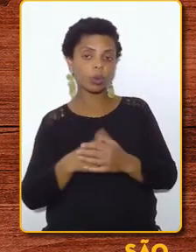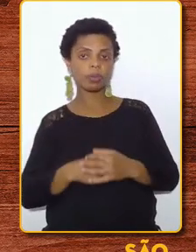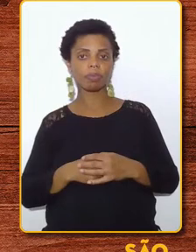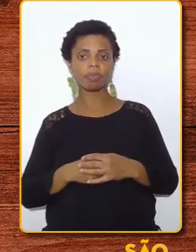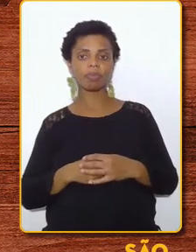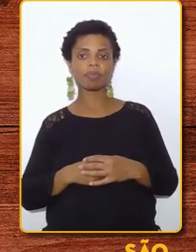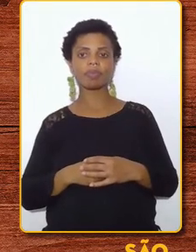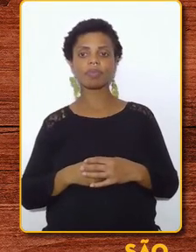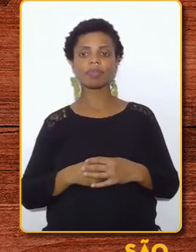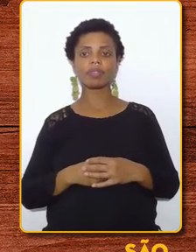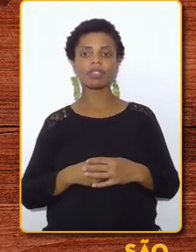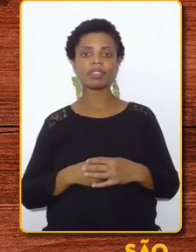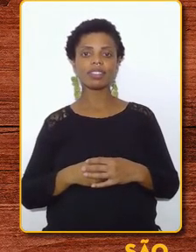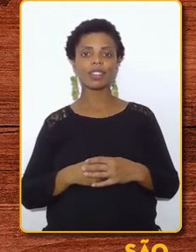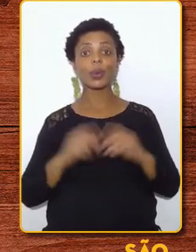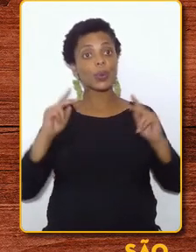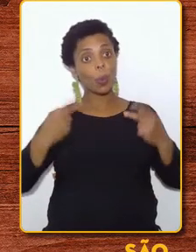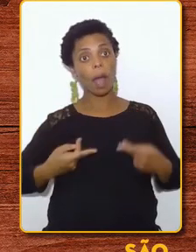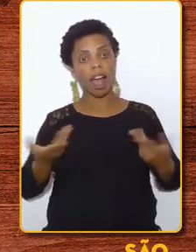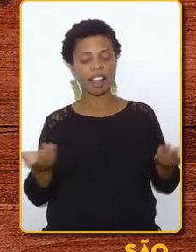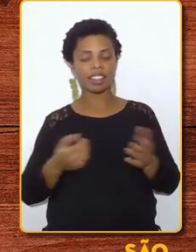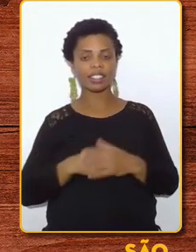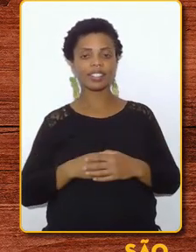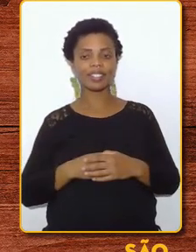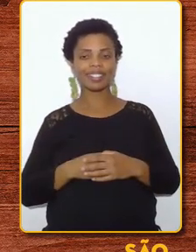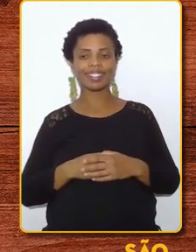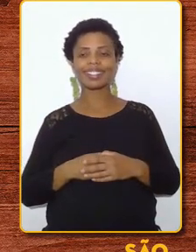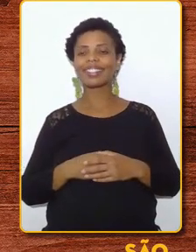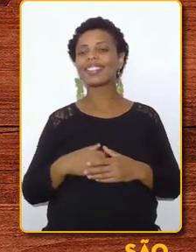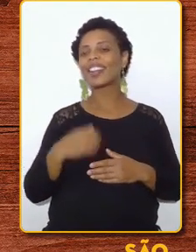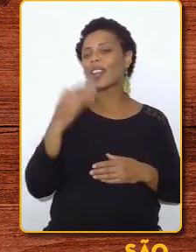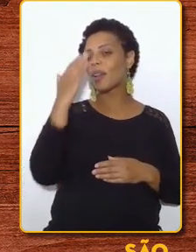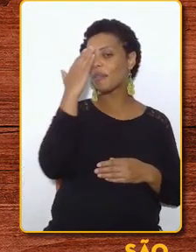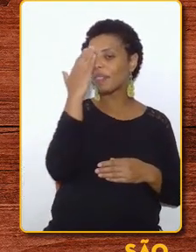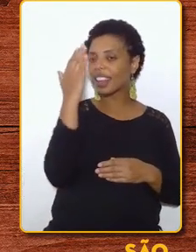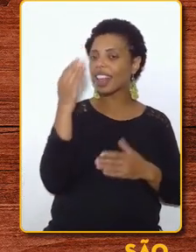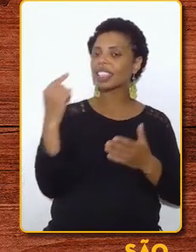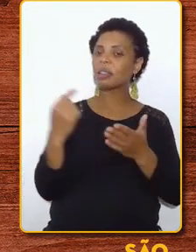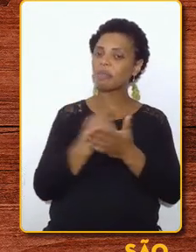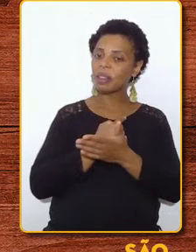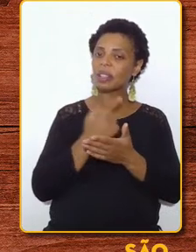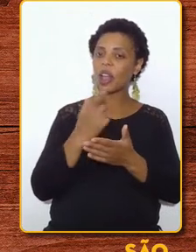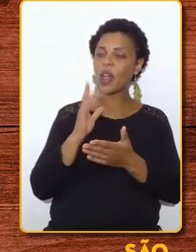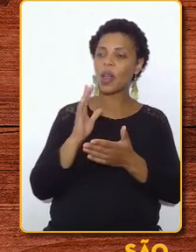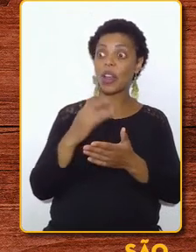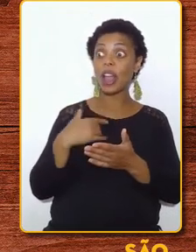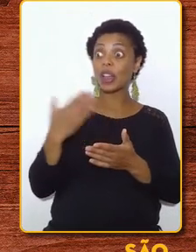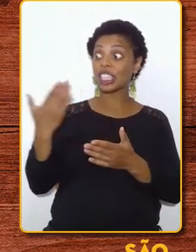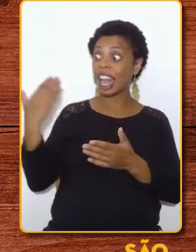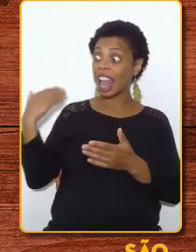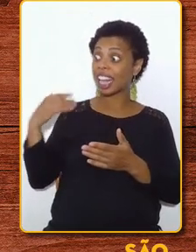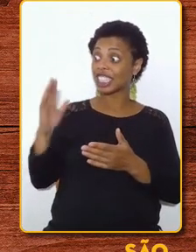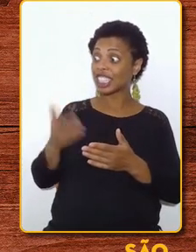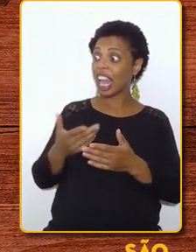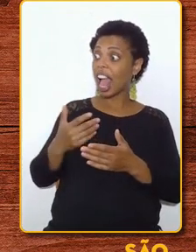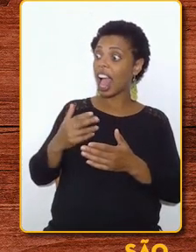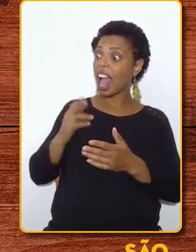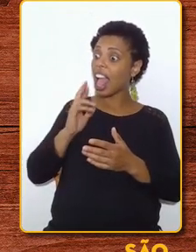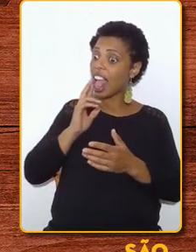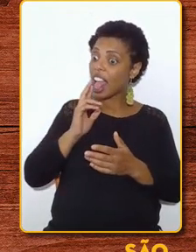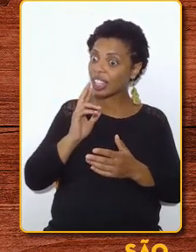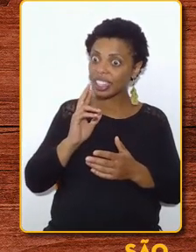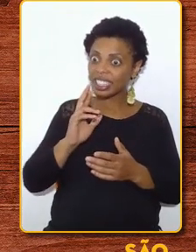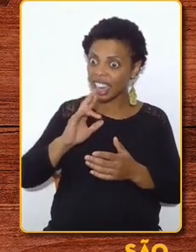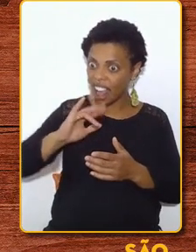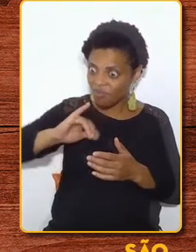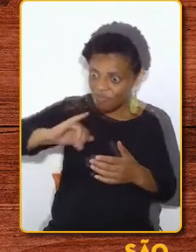Dos humanos. Obrigado pela pergunta, que eu já vou engatar, já estava, né,